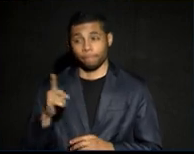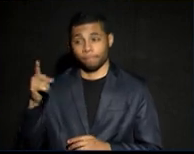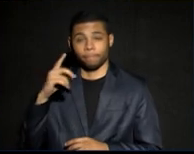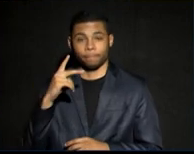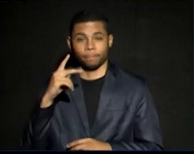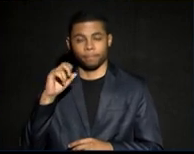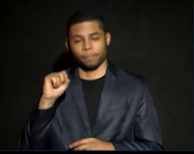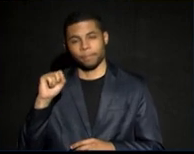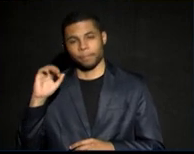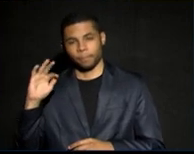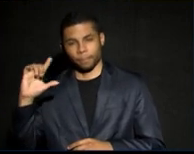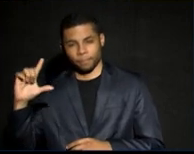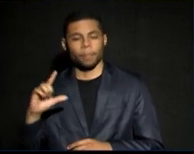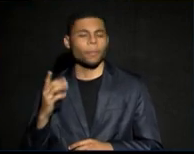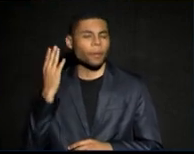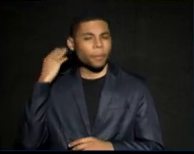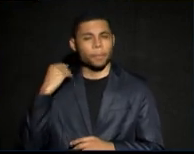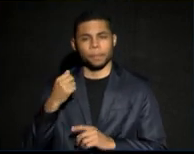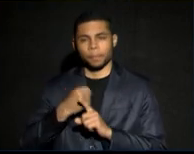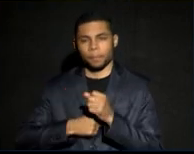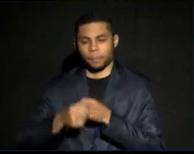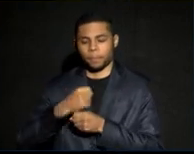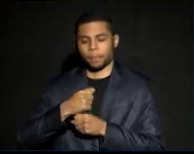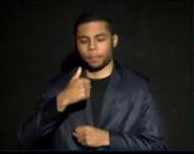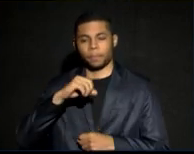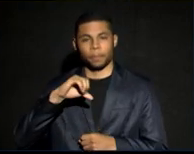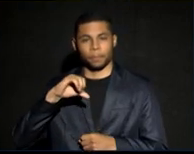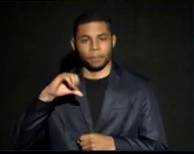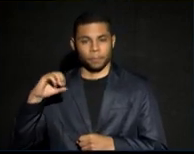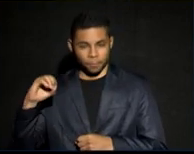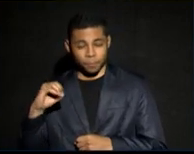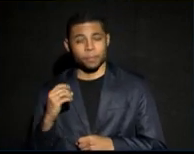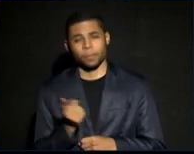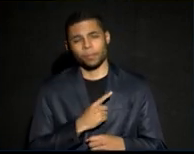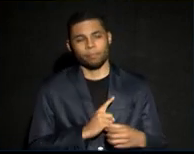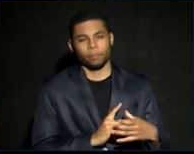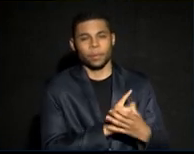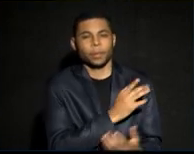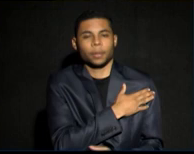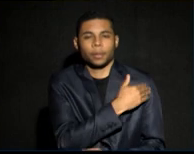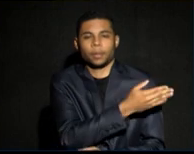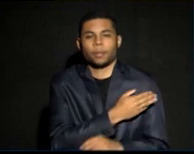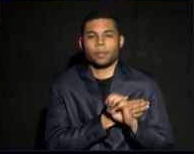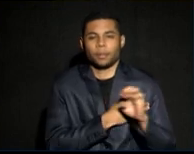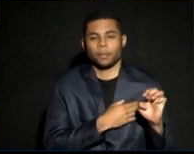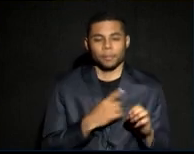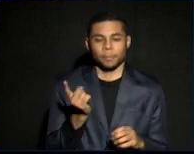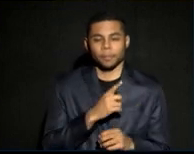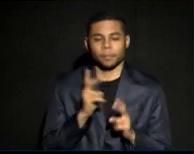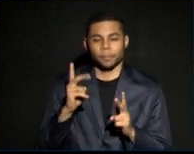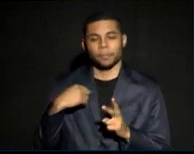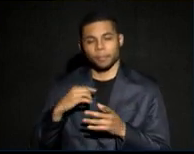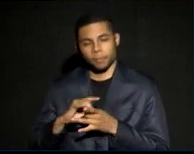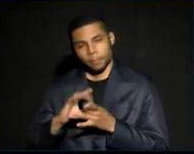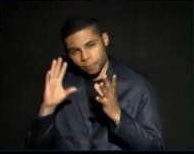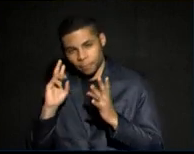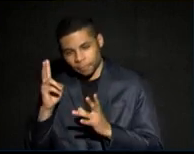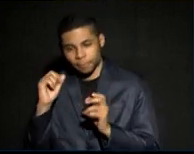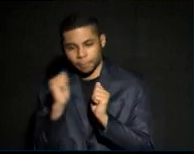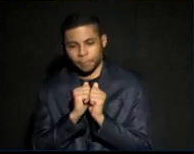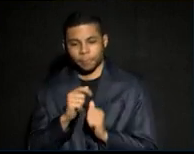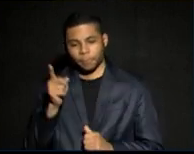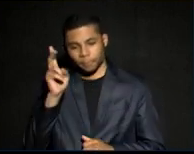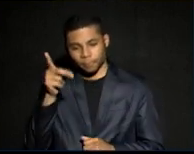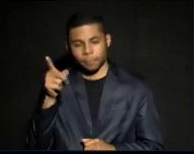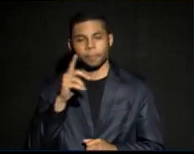né na década de 90 era fácil para a partir de esquerda nós sempre defendemos ali o liberalismo nos fizemos